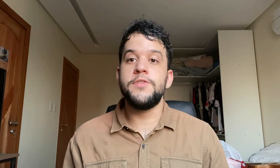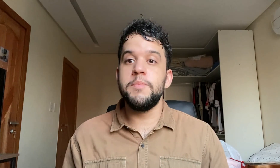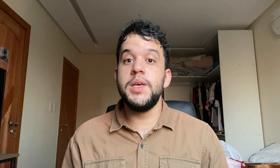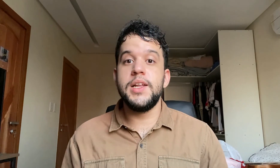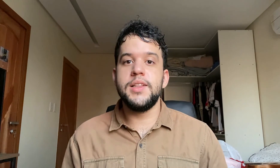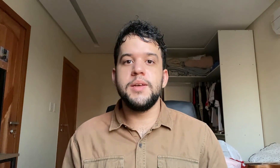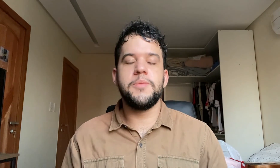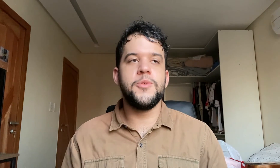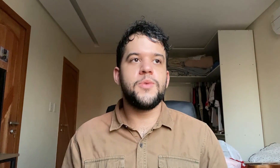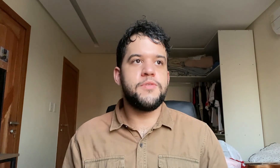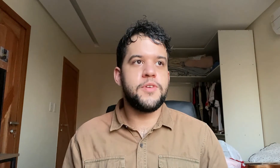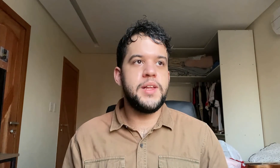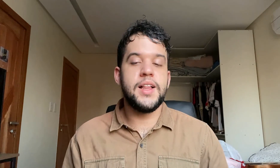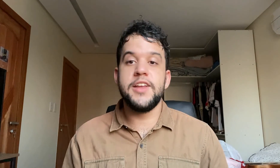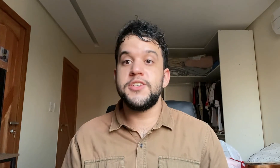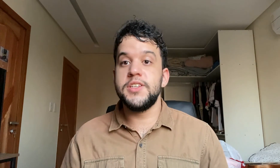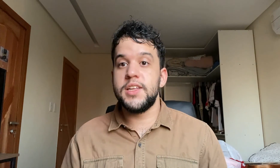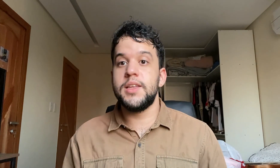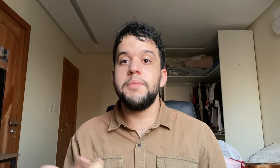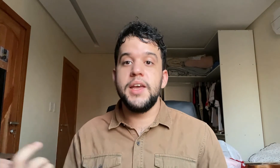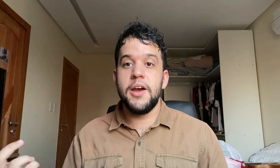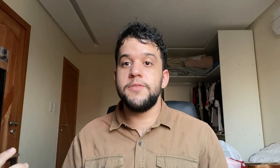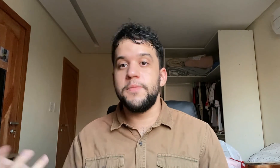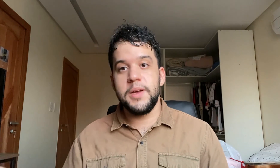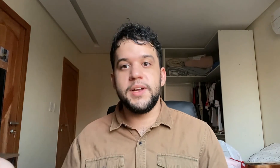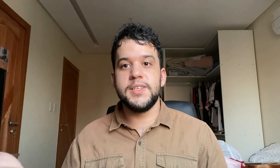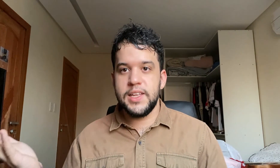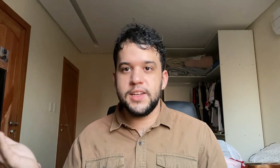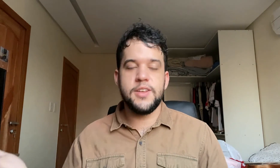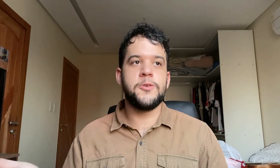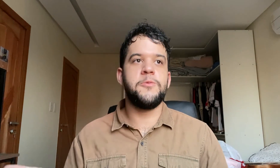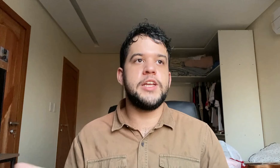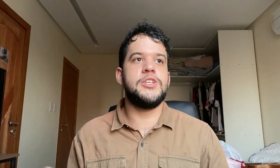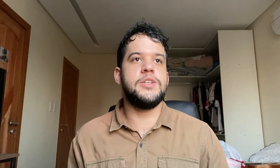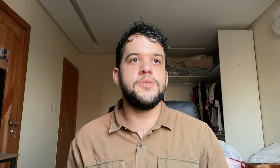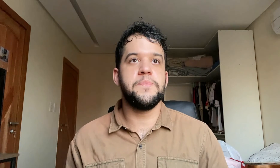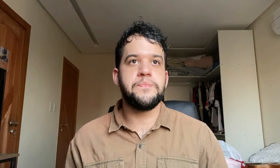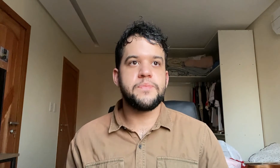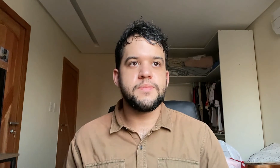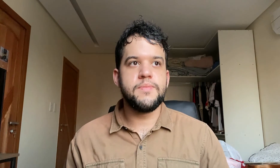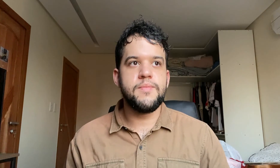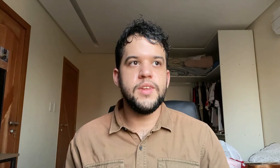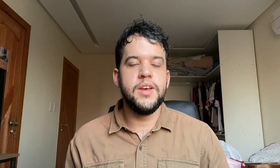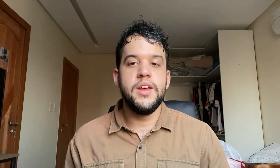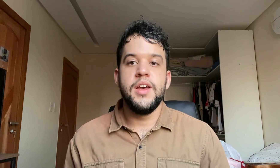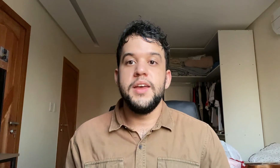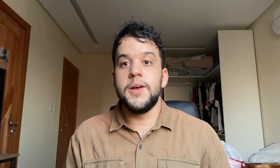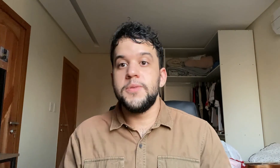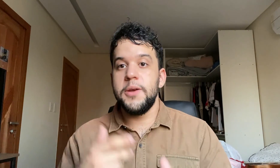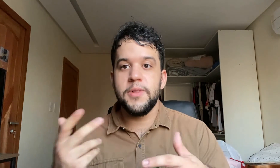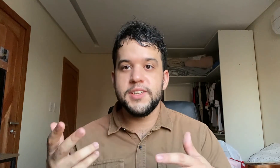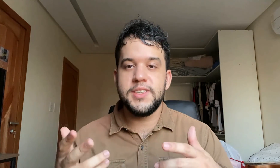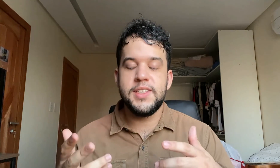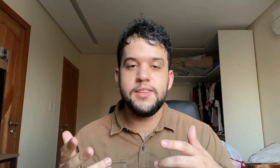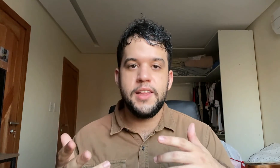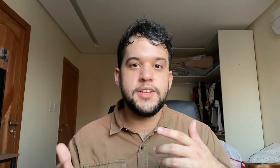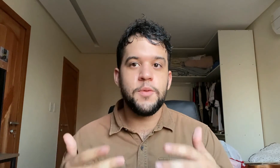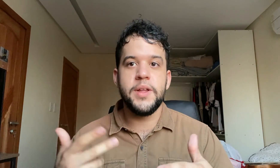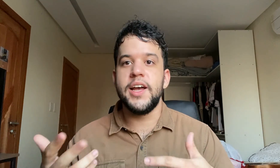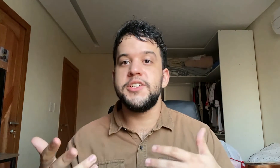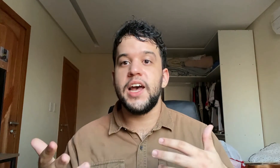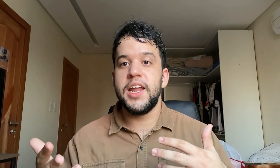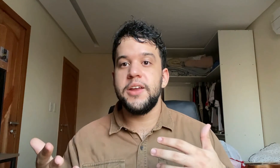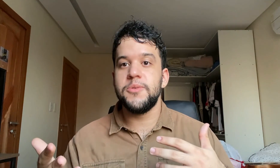interessante. A família lembra muito uma família latina, que também é uma família brasileira, né? Somos latinos. Então tem um lance